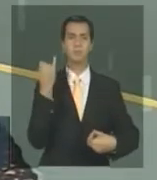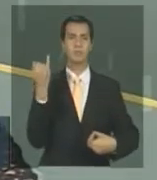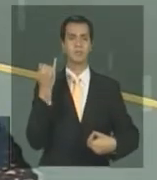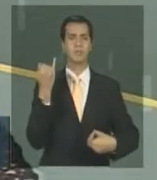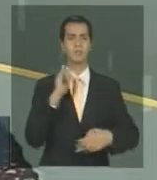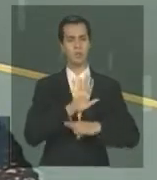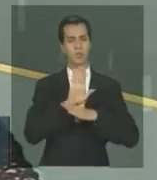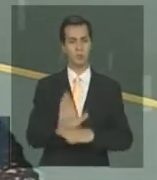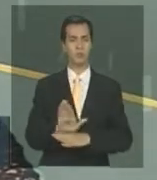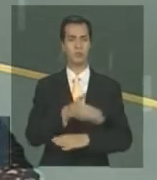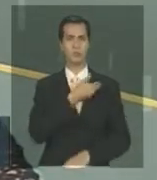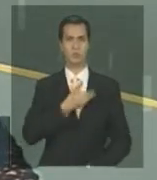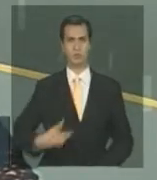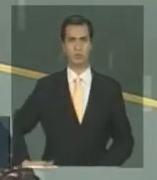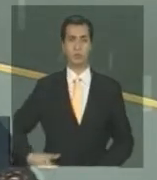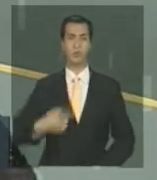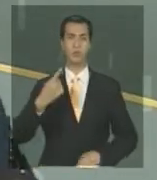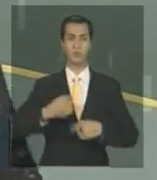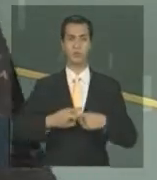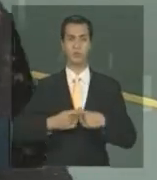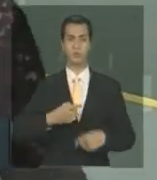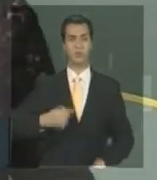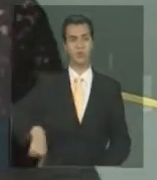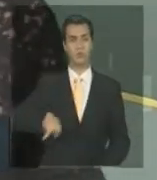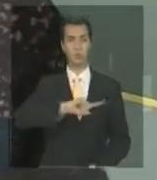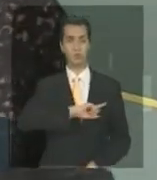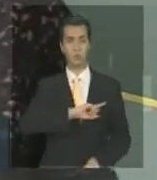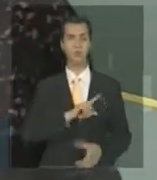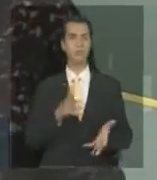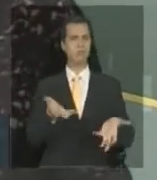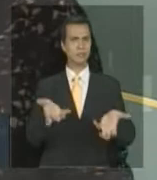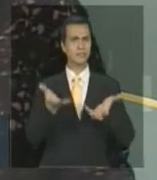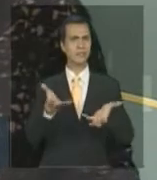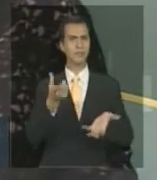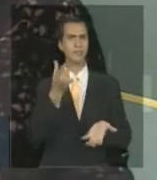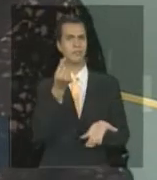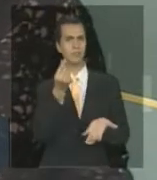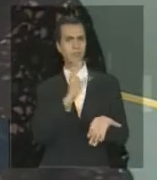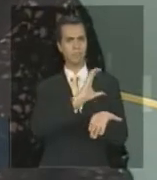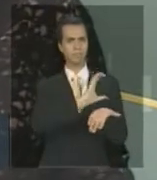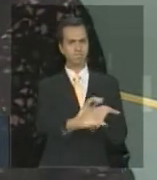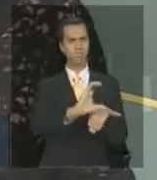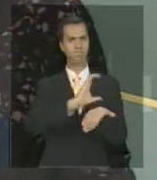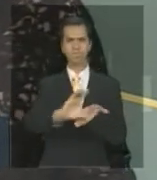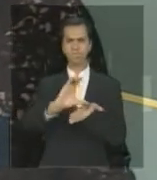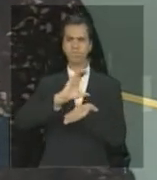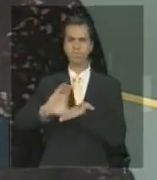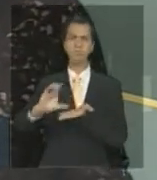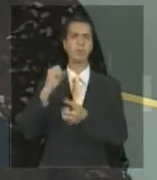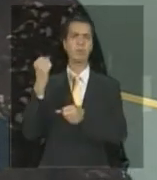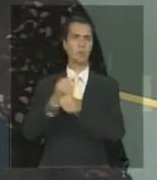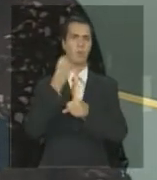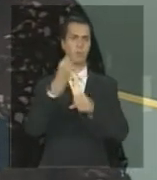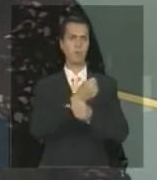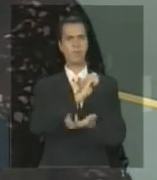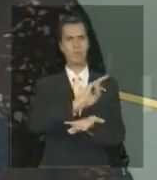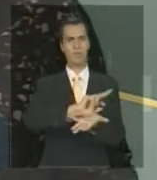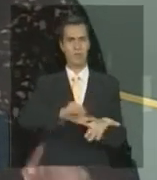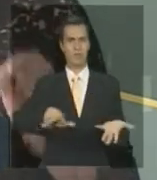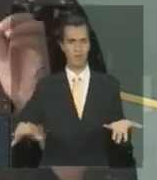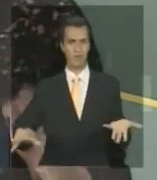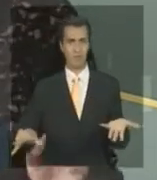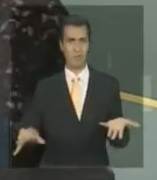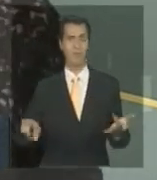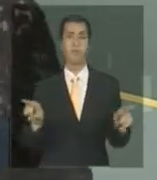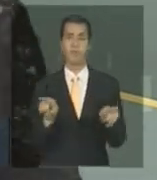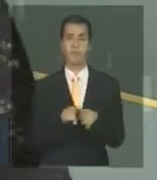governo, porque estamos decididos a investir pesadamente em infraestrutura